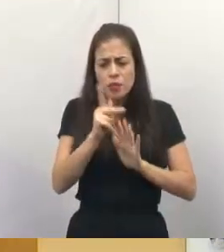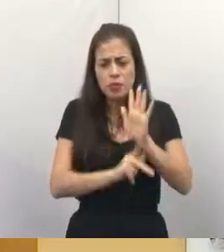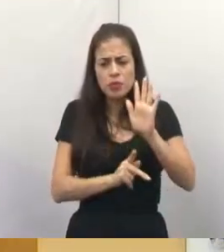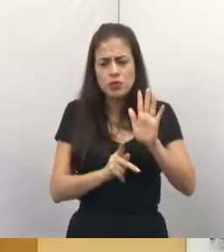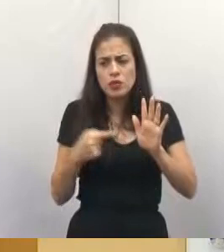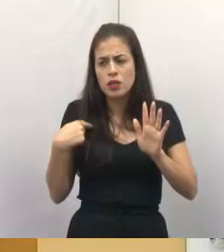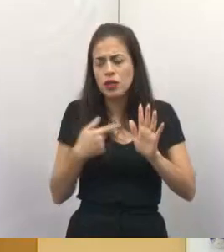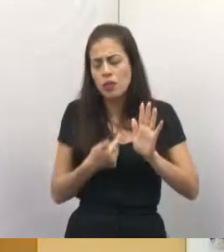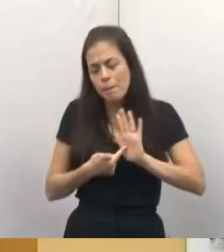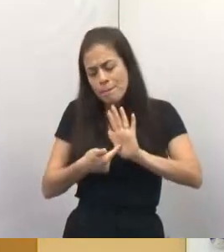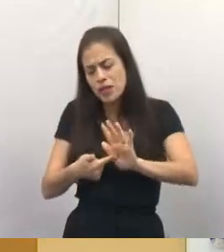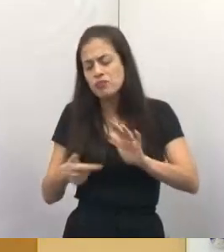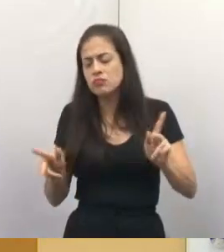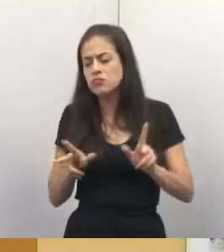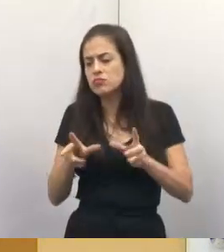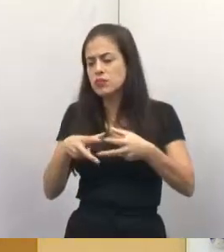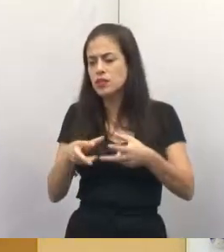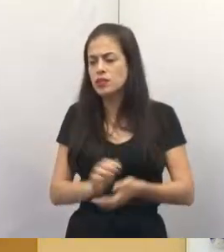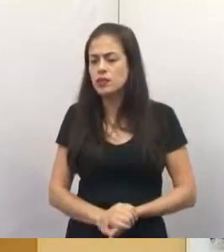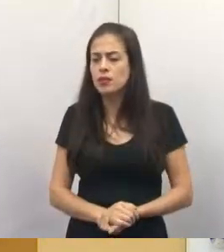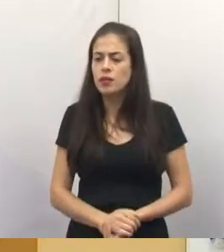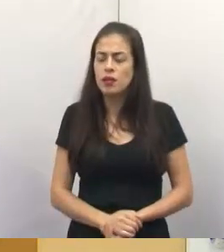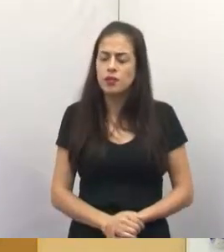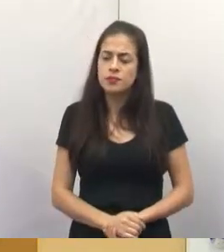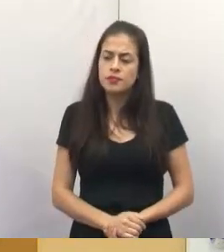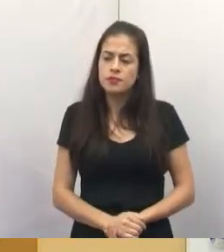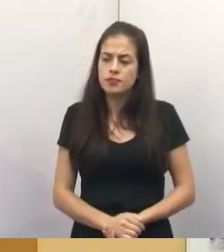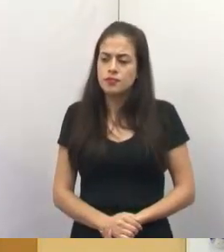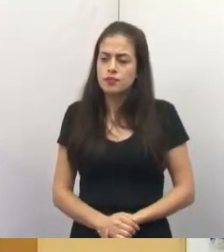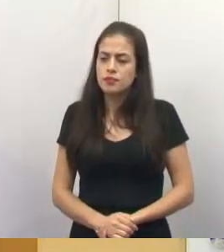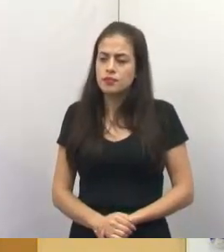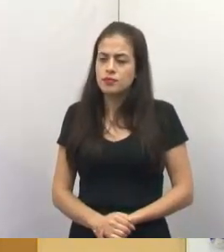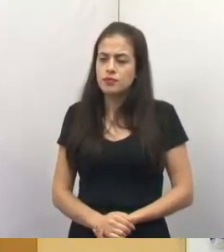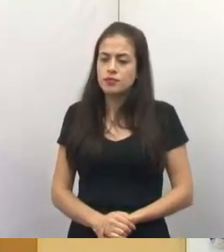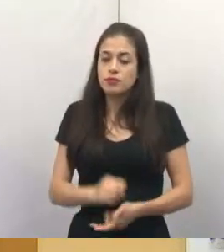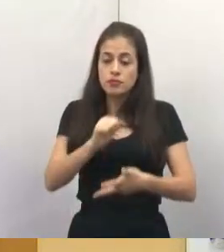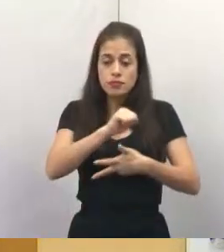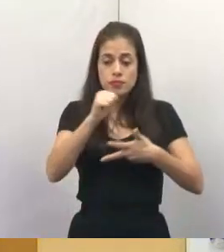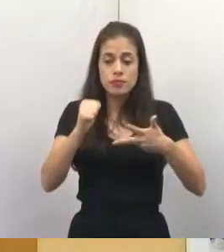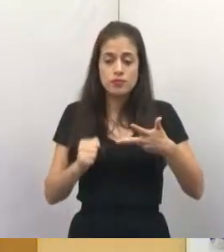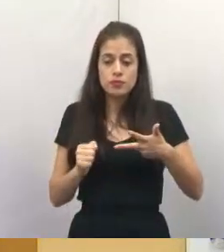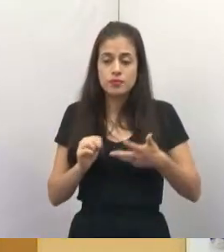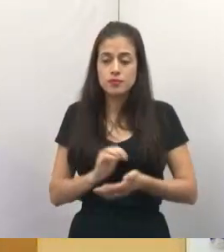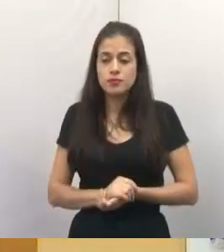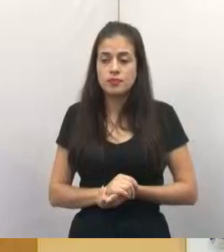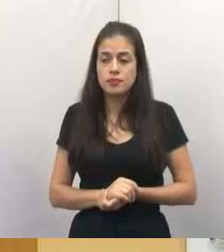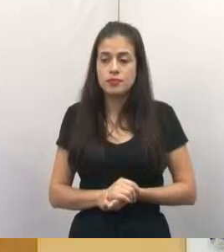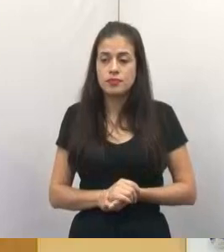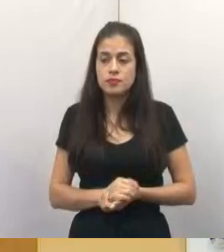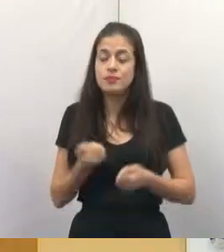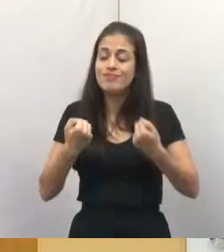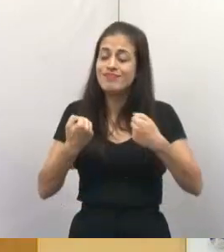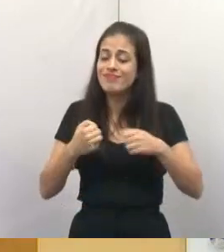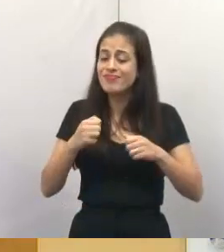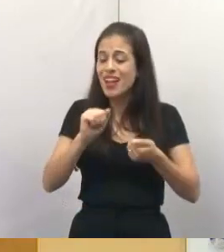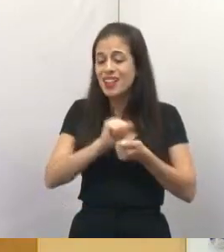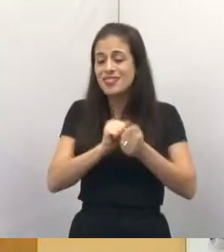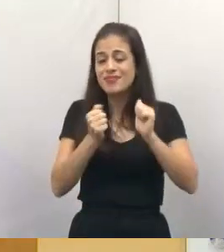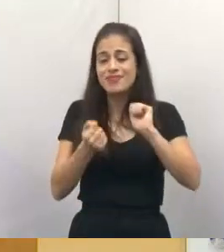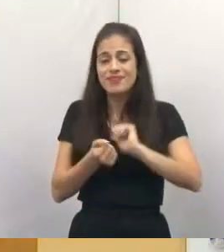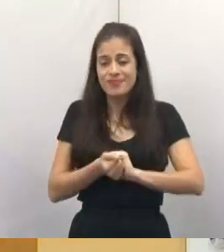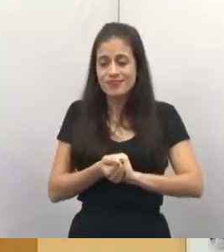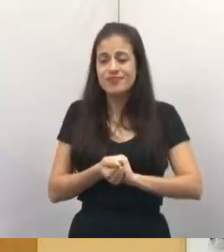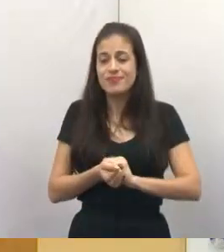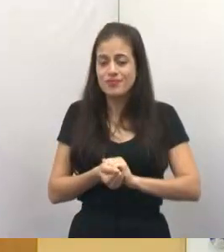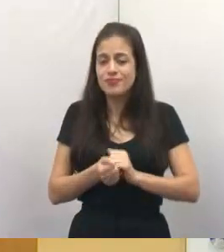coloca nessa casa. Então eu vim falar assim que o poder público vai ter que se adaptar bastante, né, porque aí